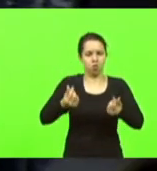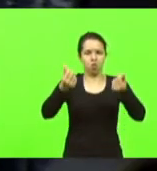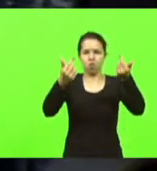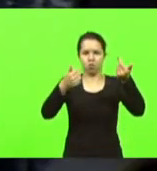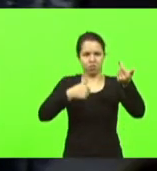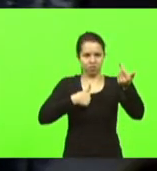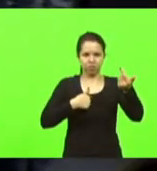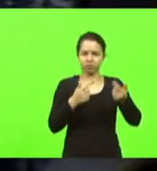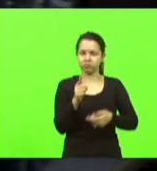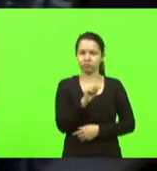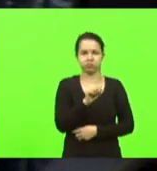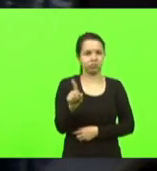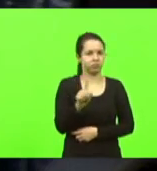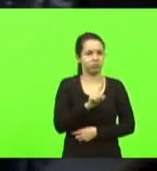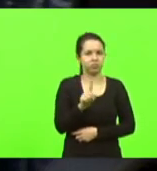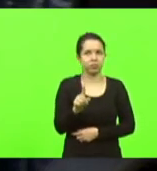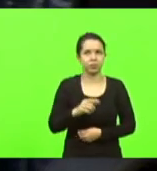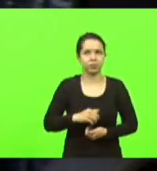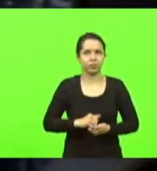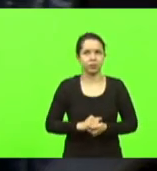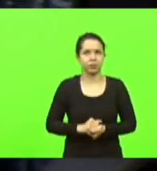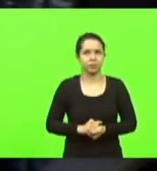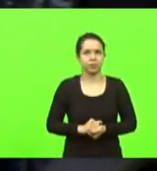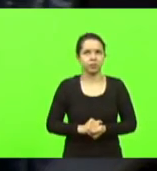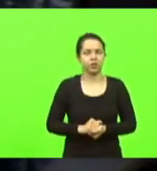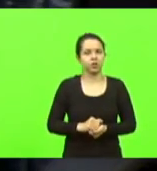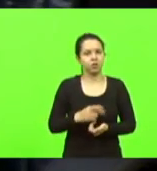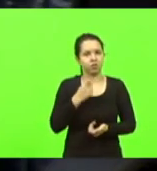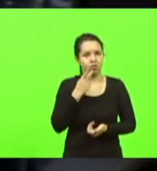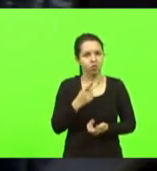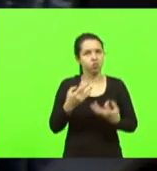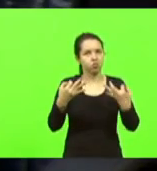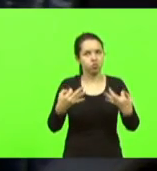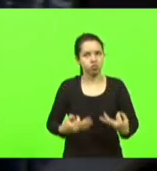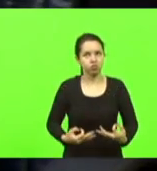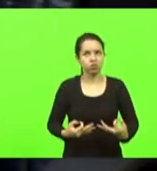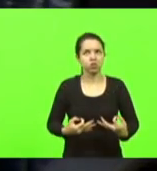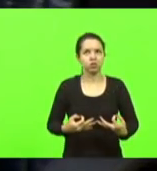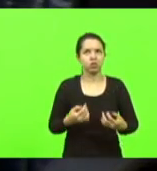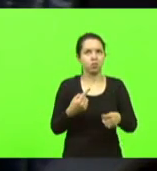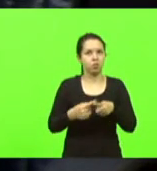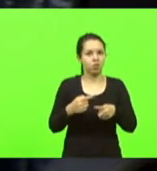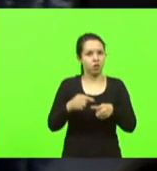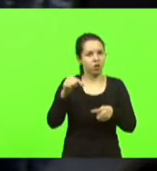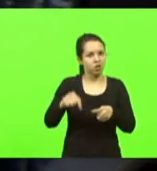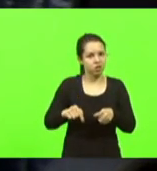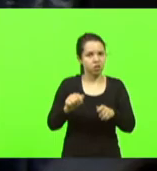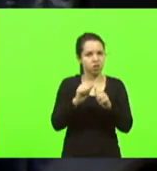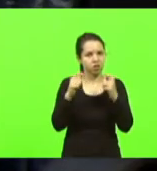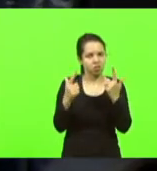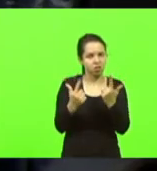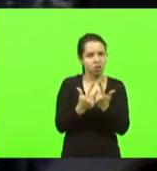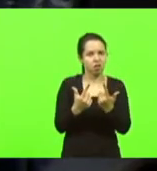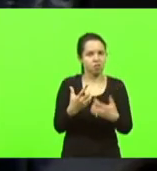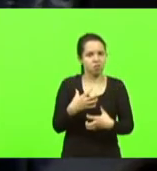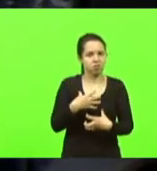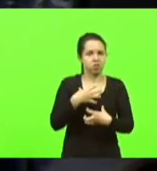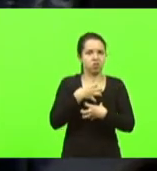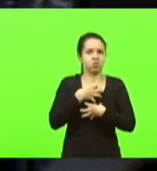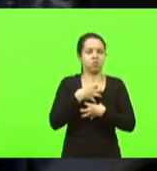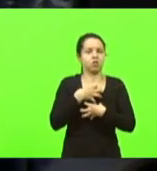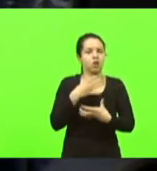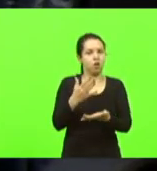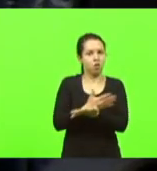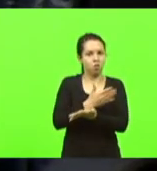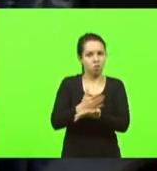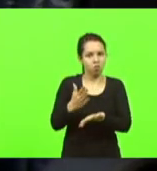eu só quero fazer por questão de Justiça esse Comentários um presidente para que não fique aqui nessa casa advogado o sentimento que existem os